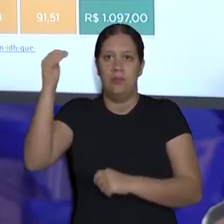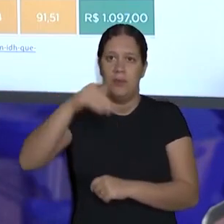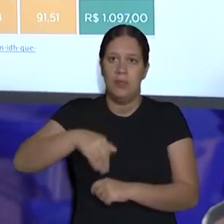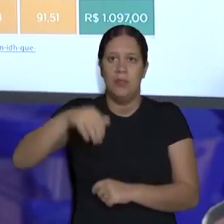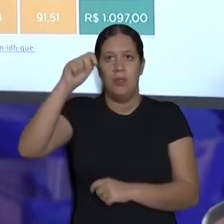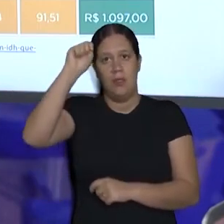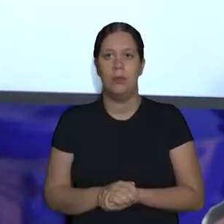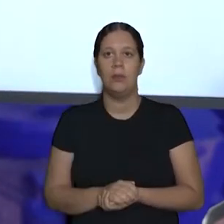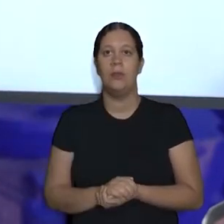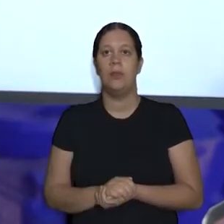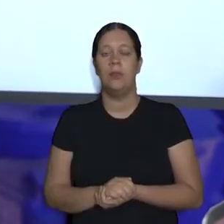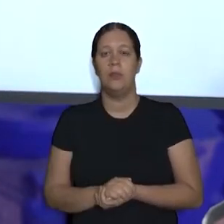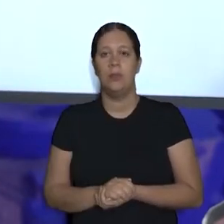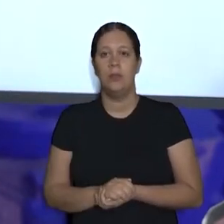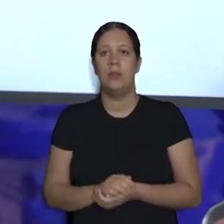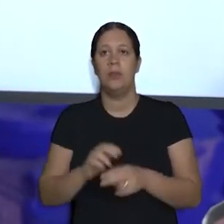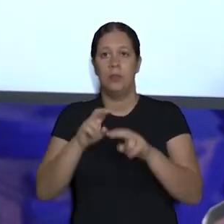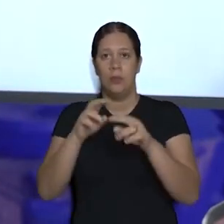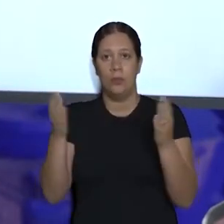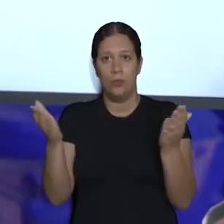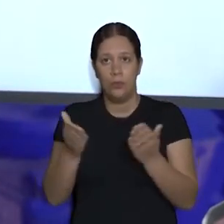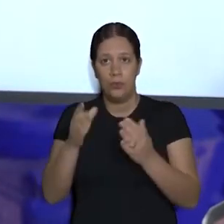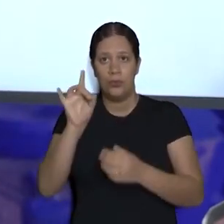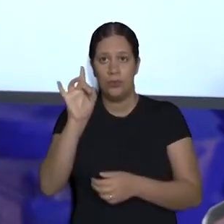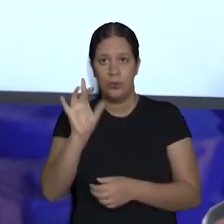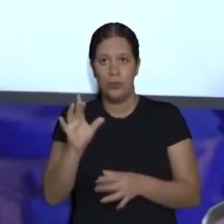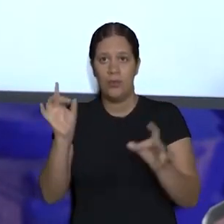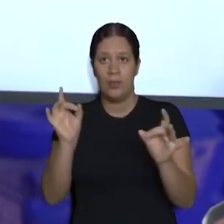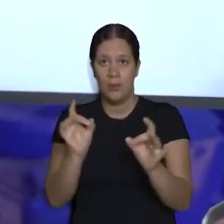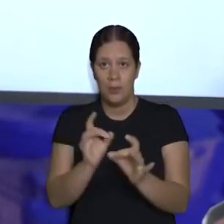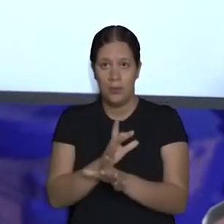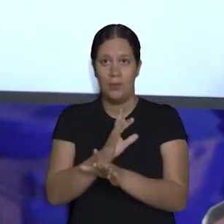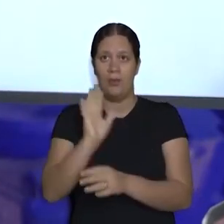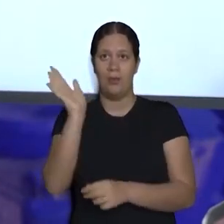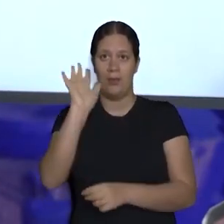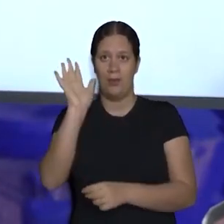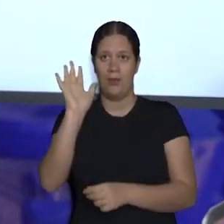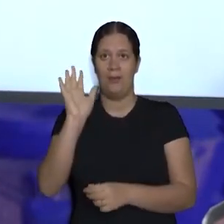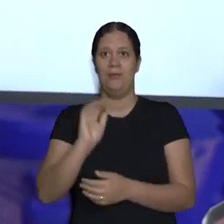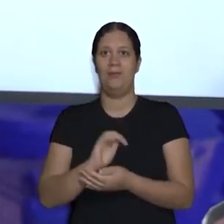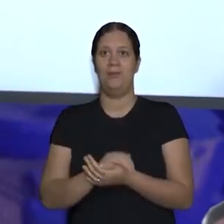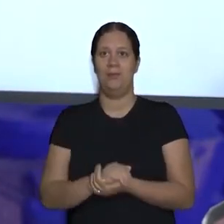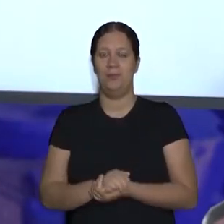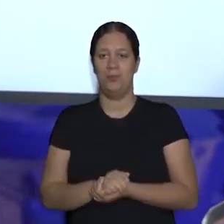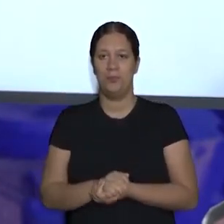África. Por hoje é só, nós terminamos nossa aula e até a próxima.